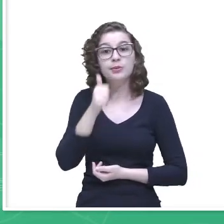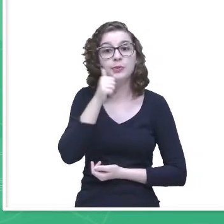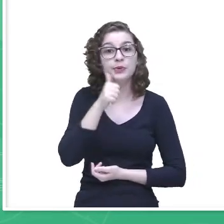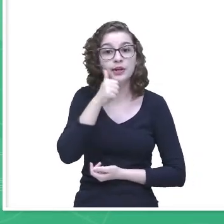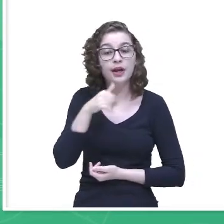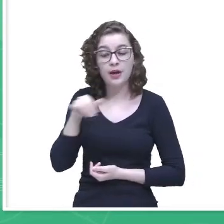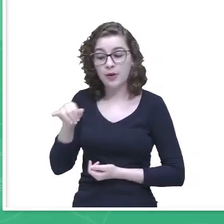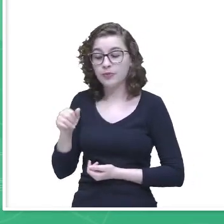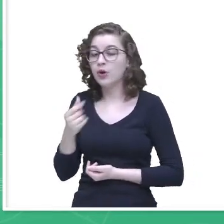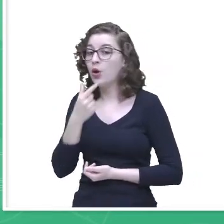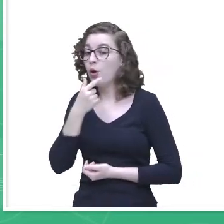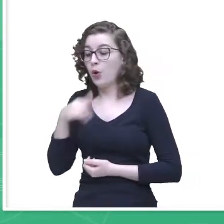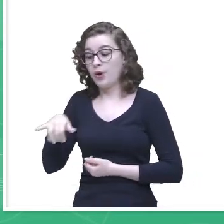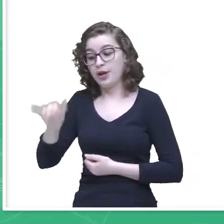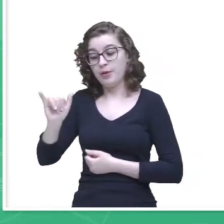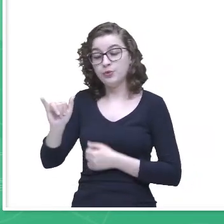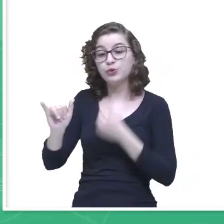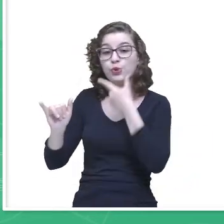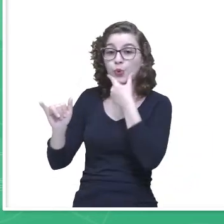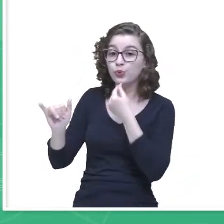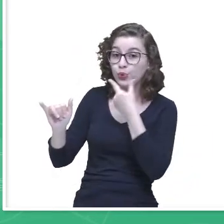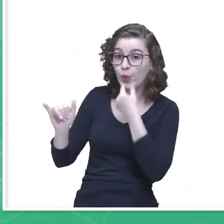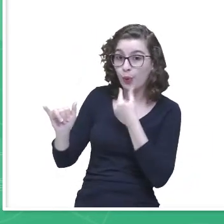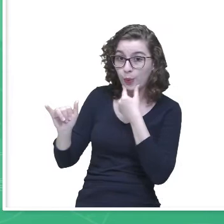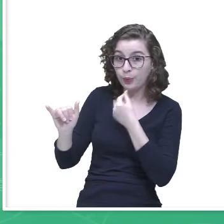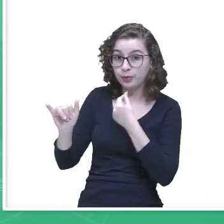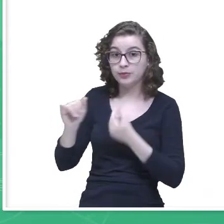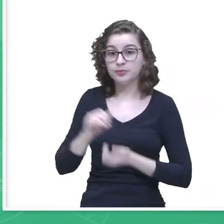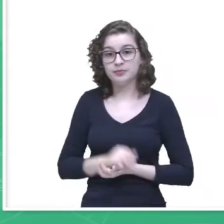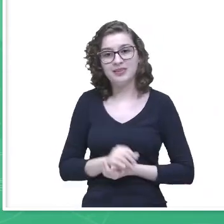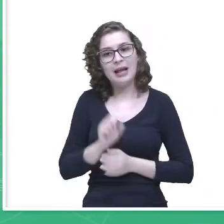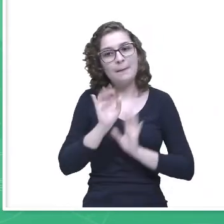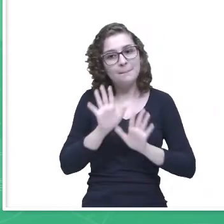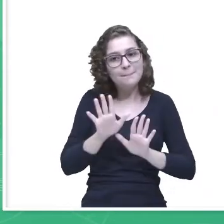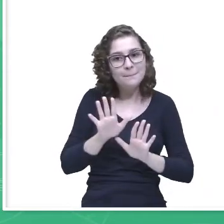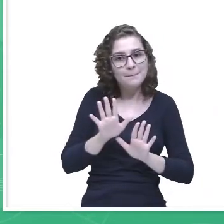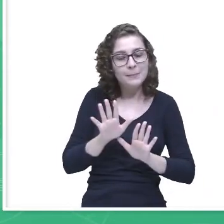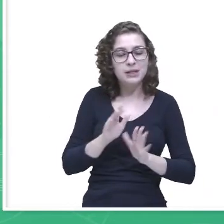Y que herdou do seu papai. Se você for mulher,